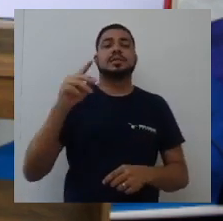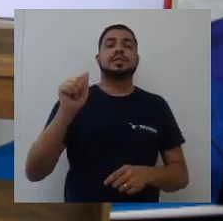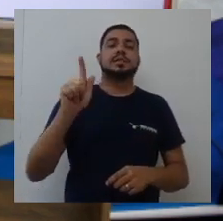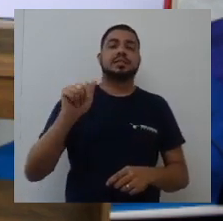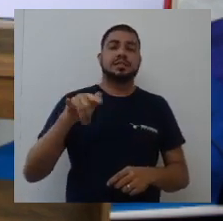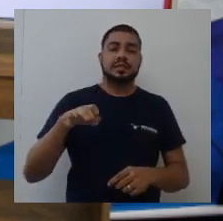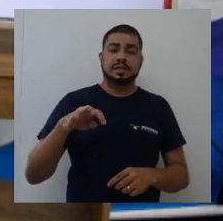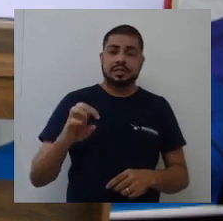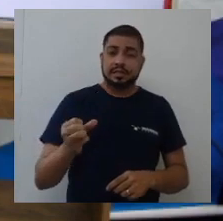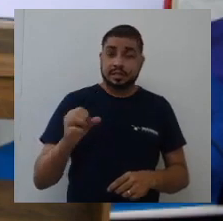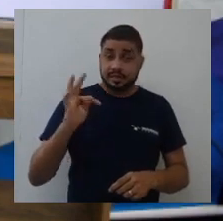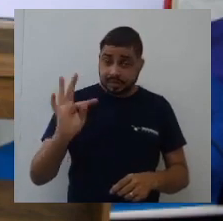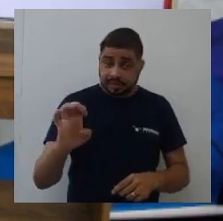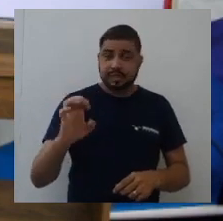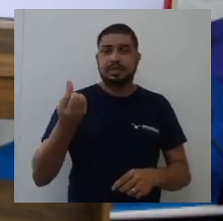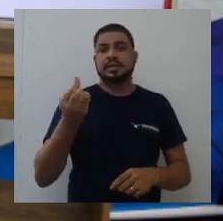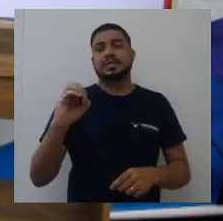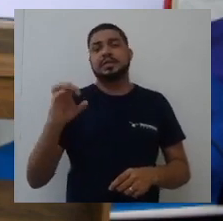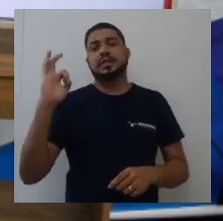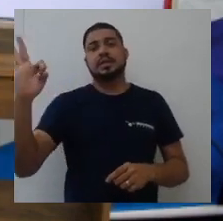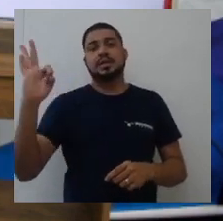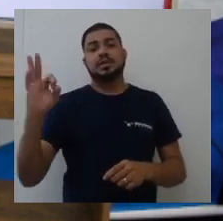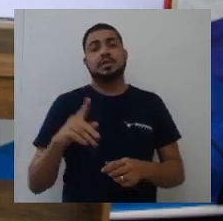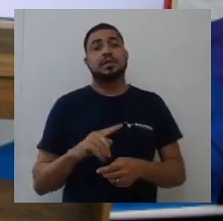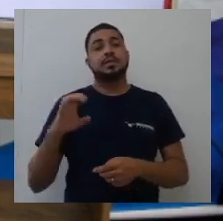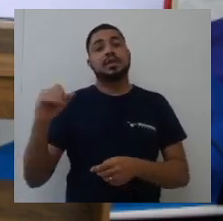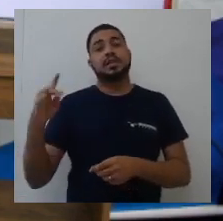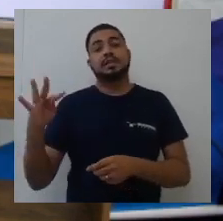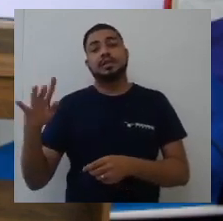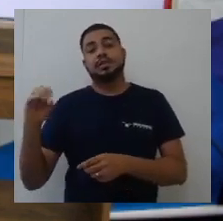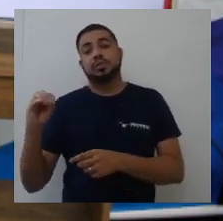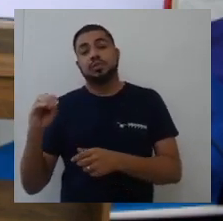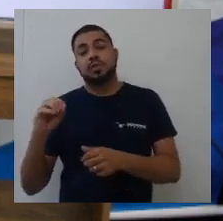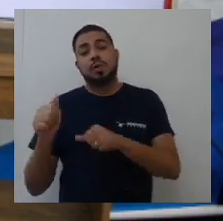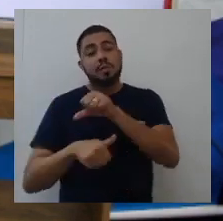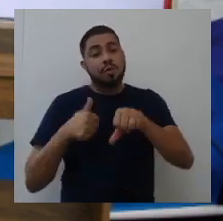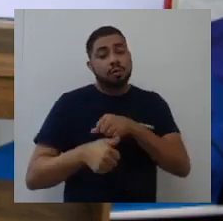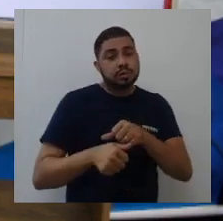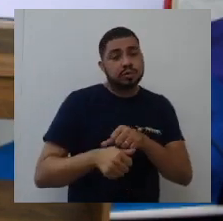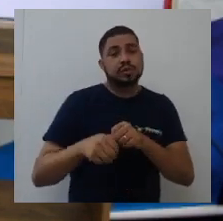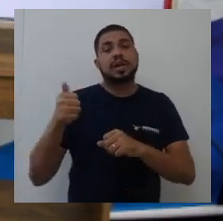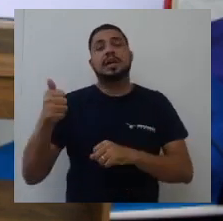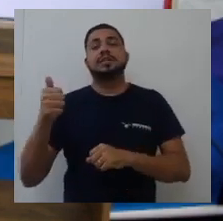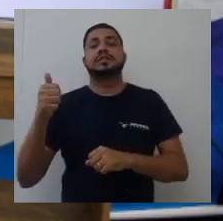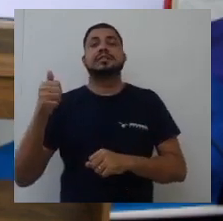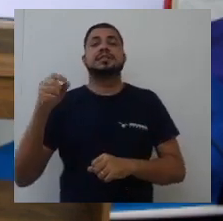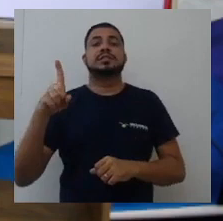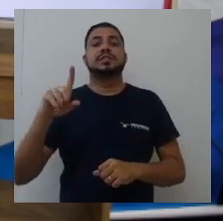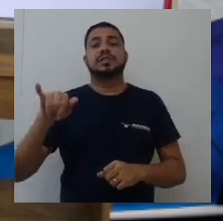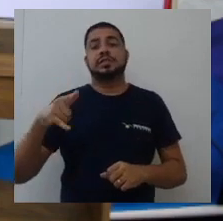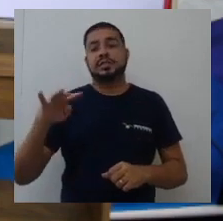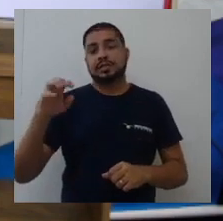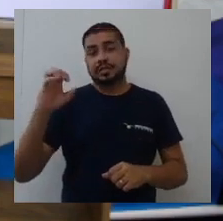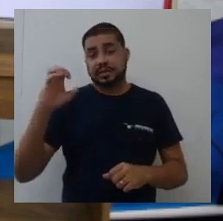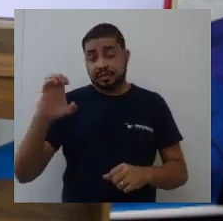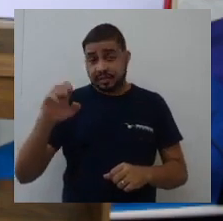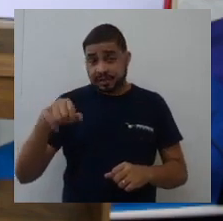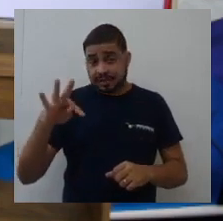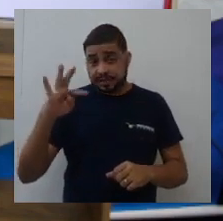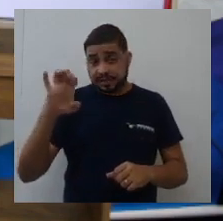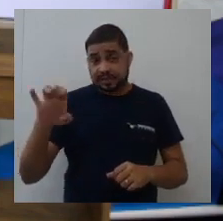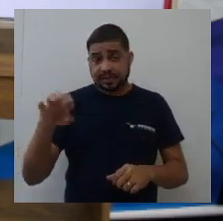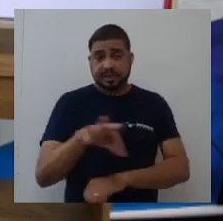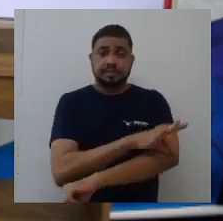vai ser dado pelo cateto oposto e o cateto adjacente, que é a nossa